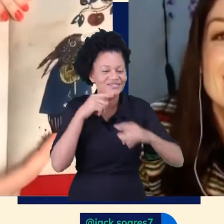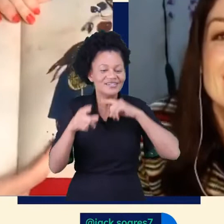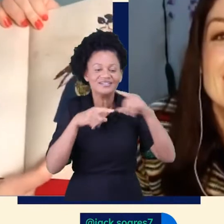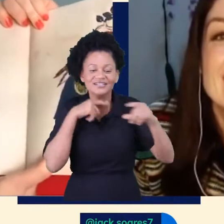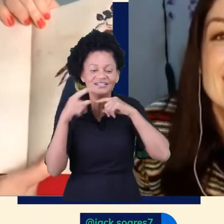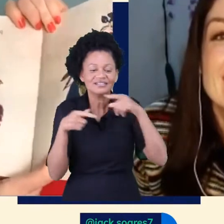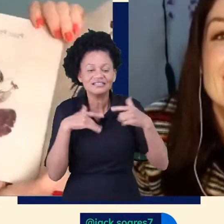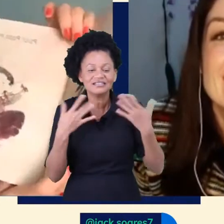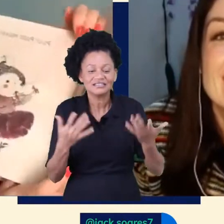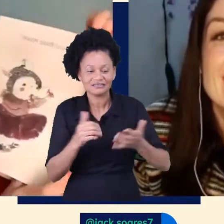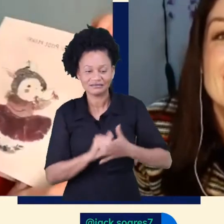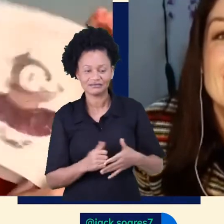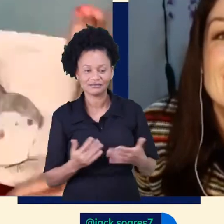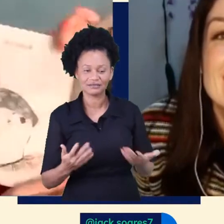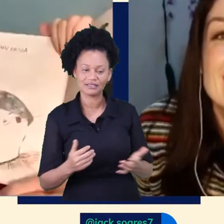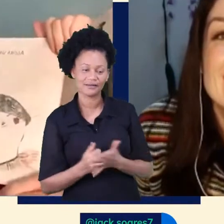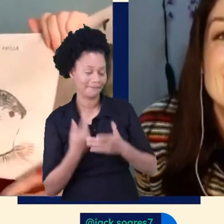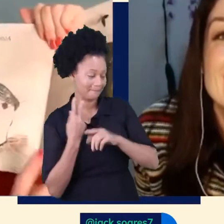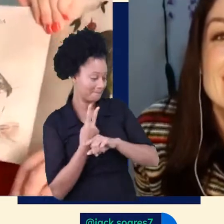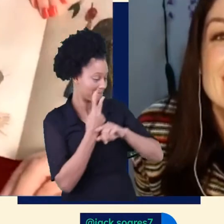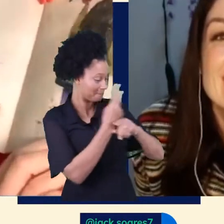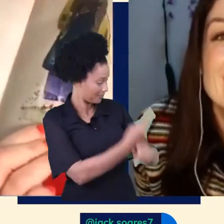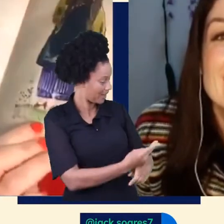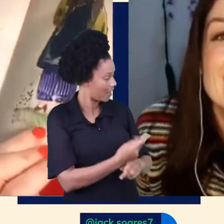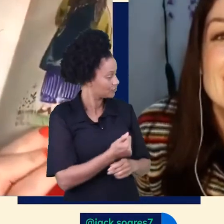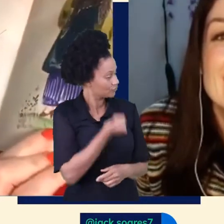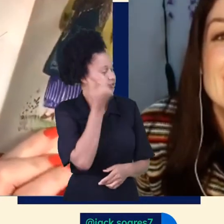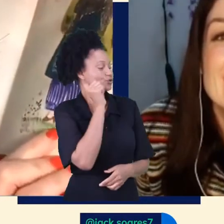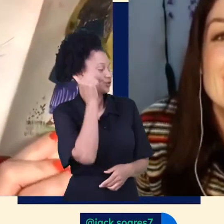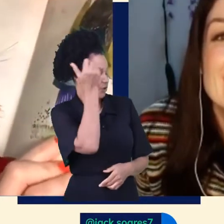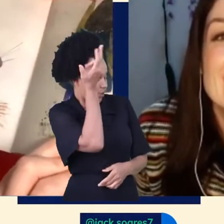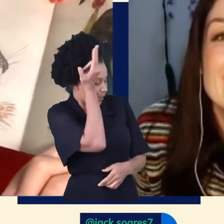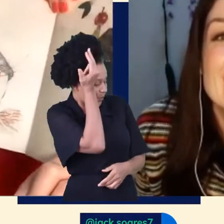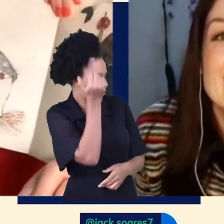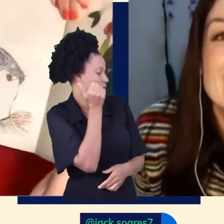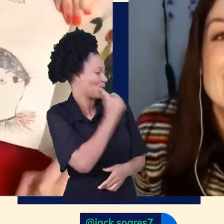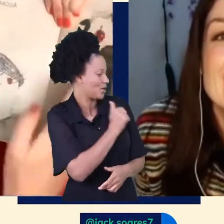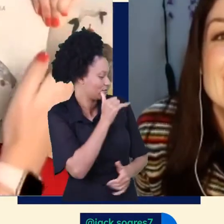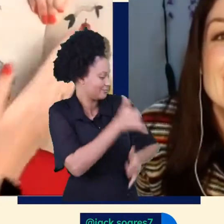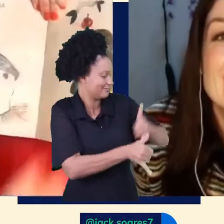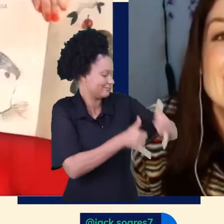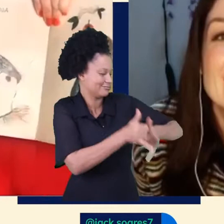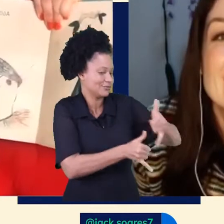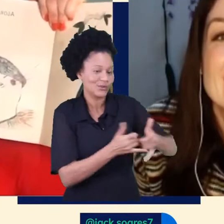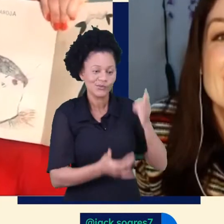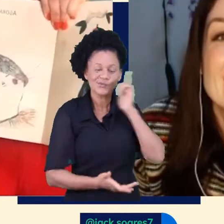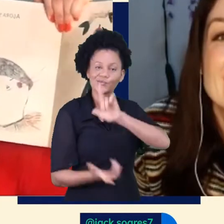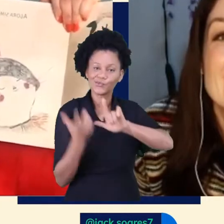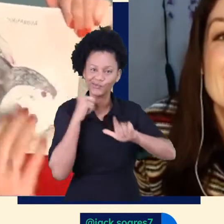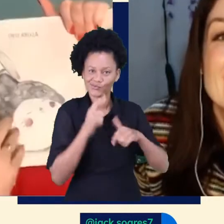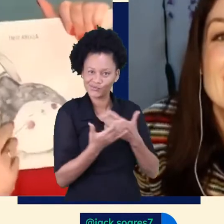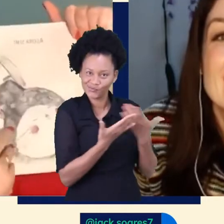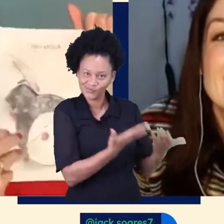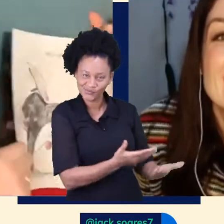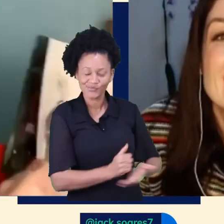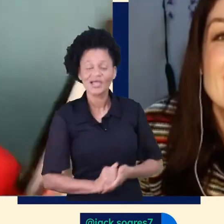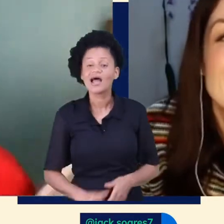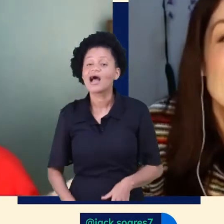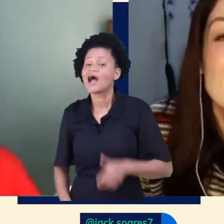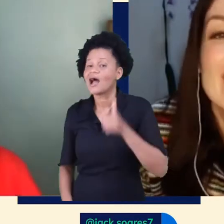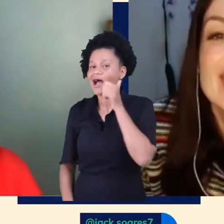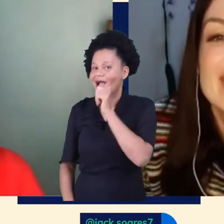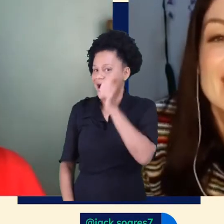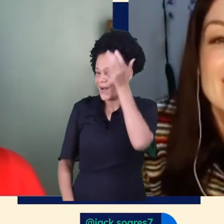está querendo alcançar a fruta, não consegue. O que a coelha faz? Empresta o salto dela. Pronto, ele alcançou. a